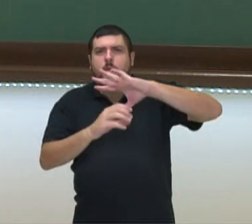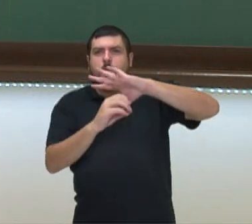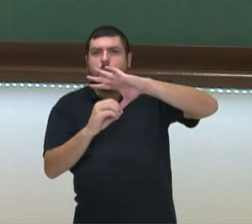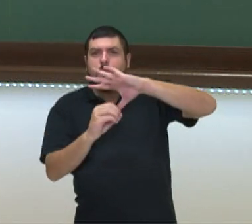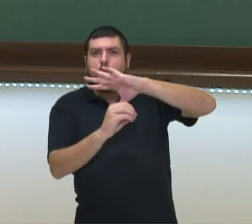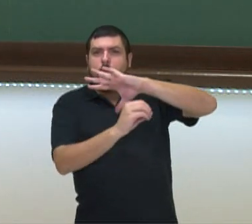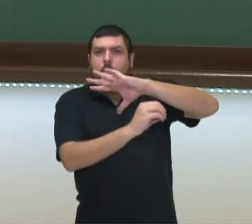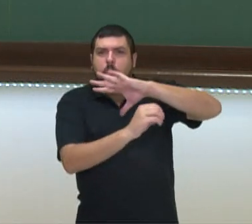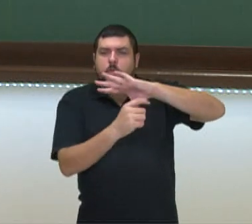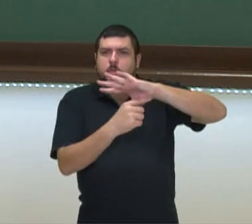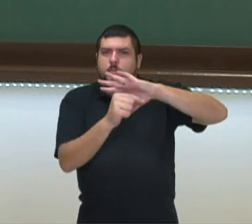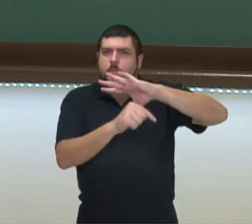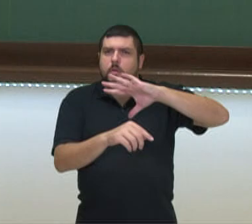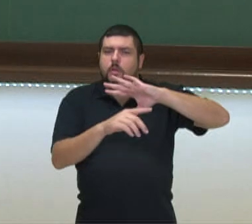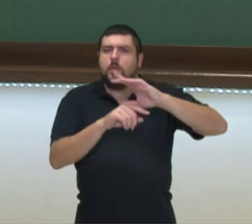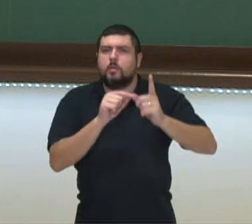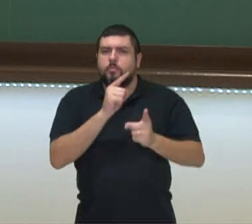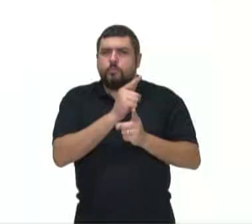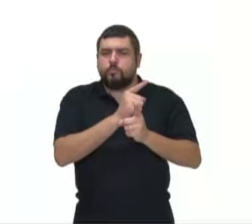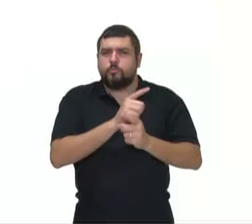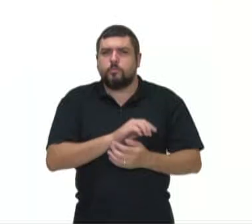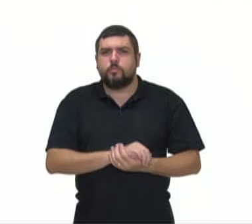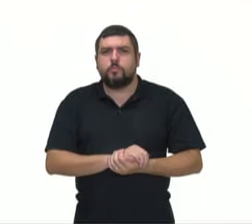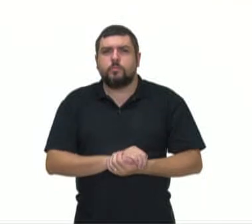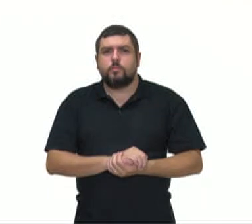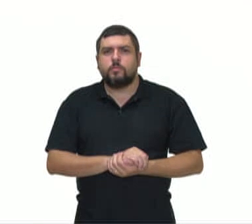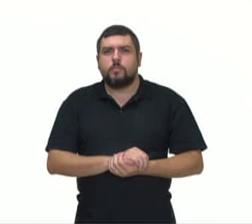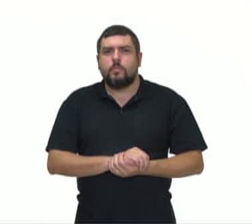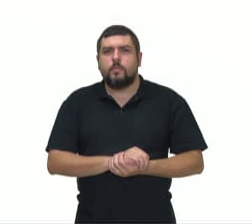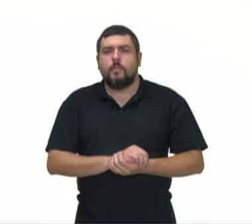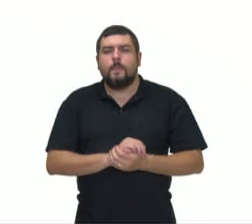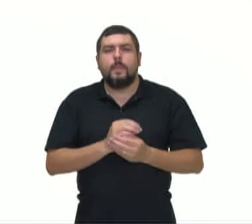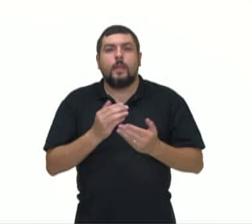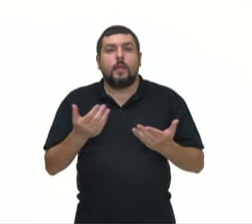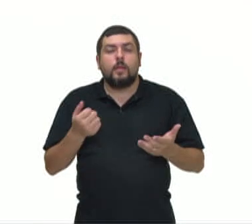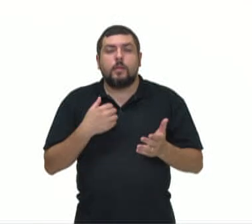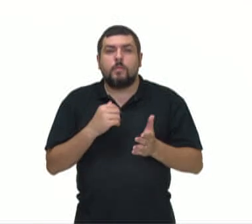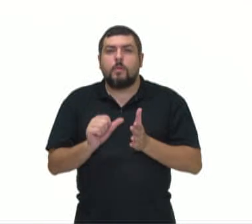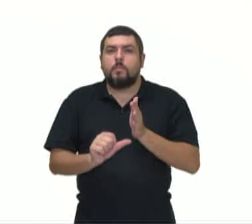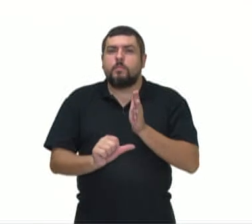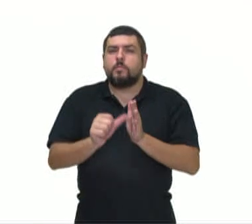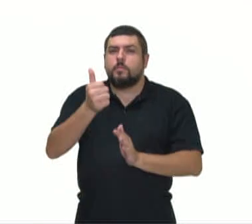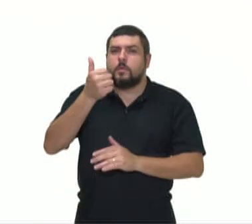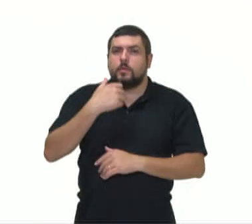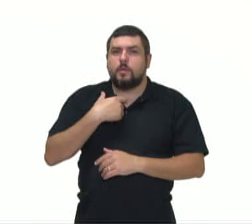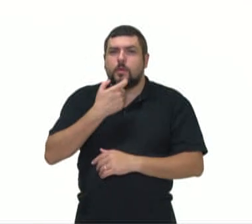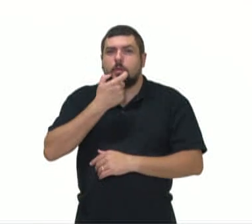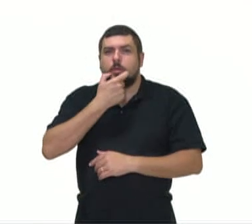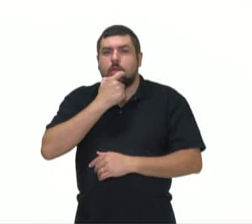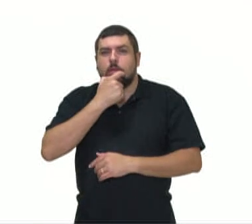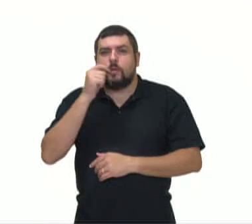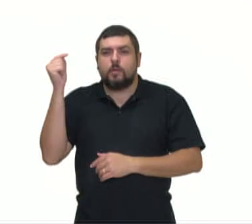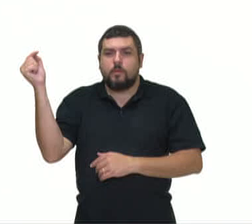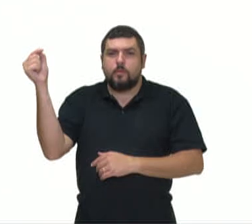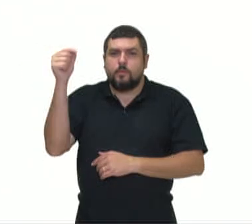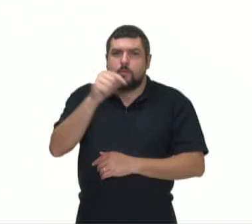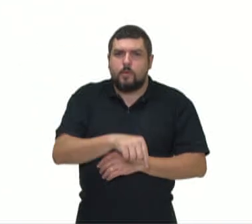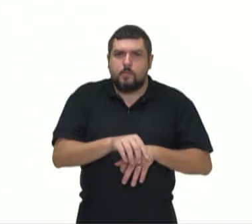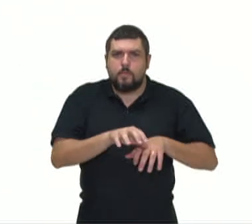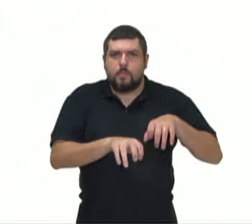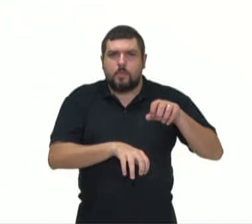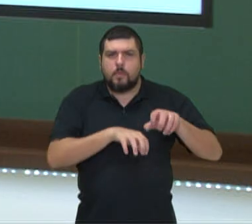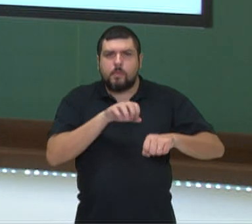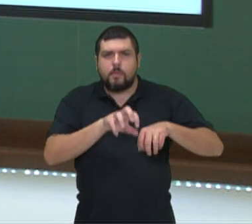Estados Unidos, né? Aqui essa reprodução desses primeiros colonos que chegaram, né, e passam aí a organizar essa